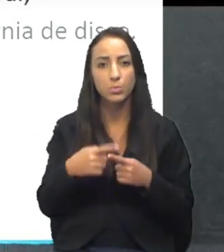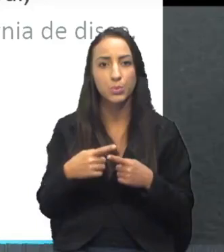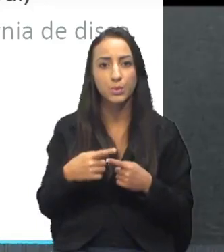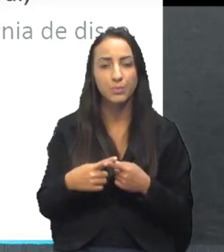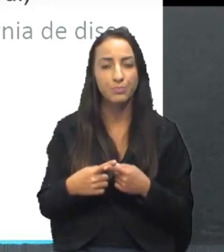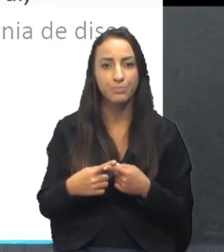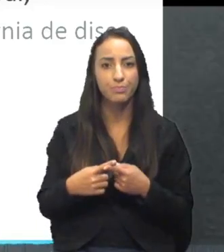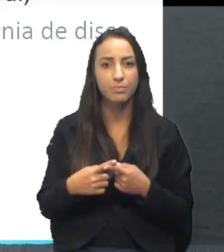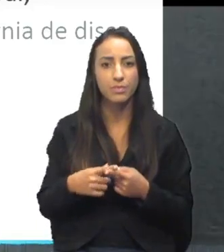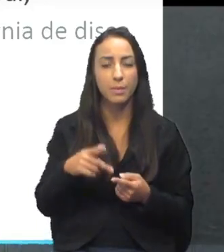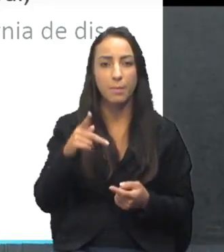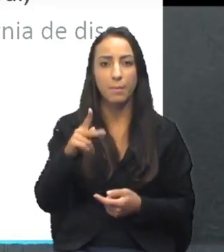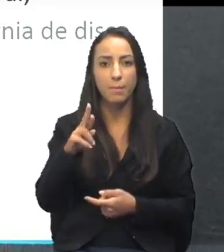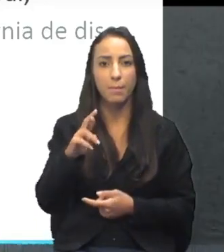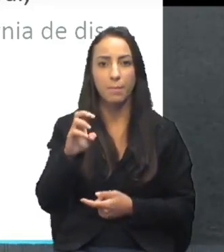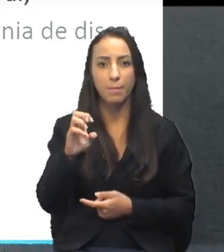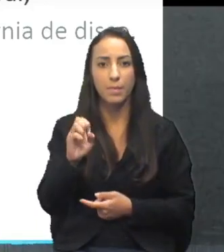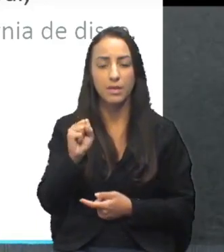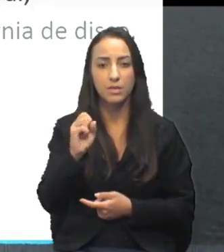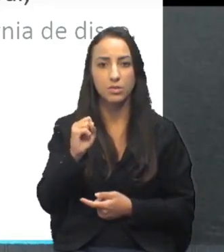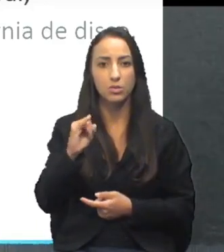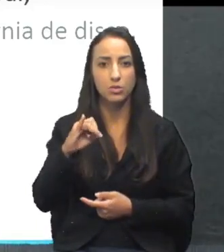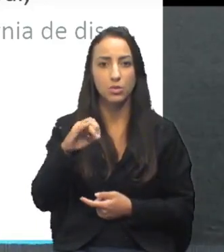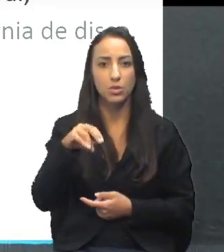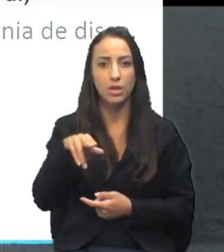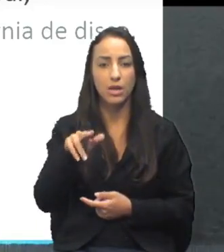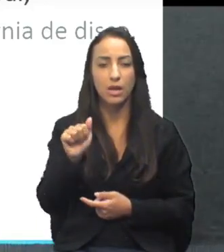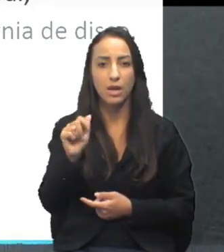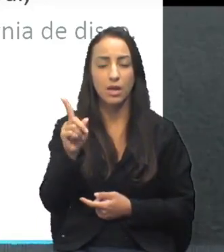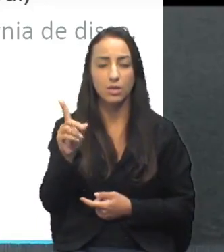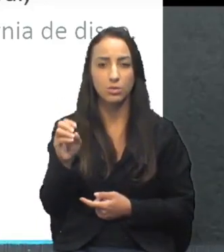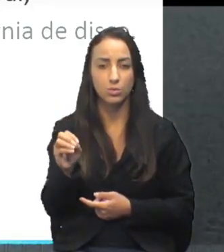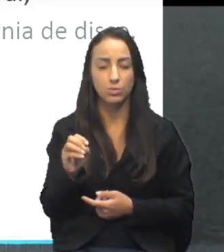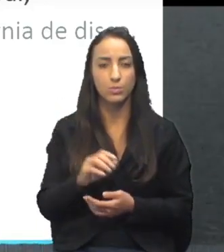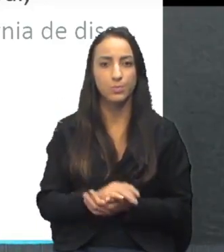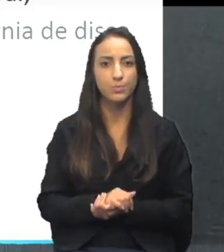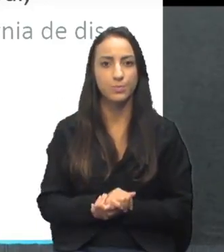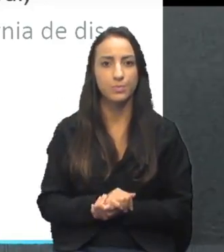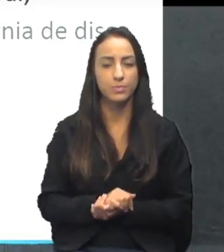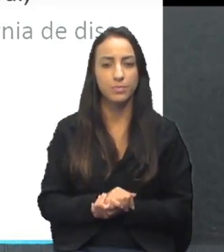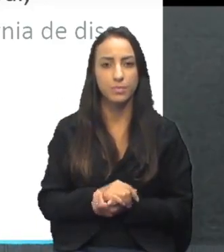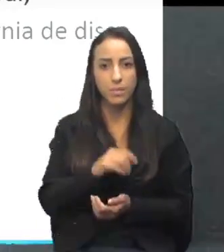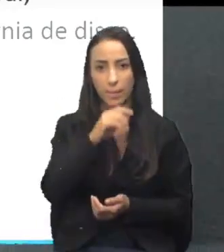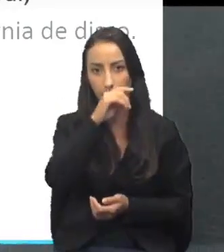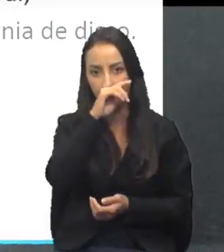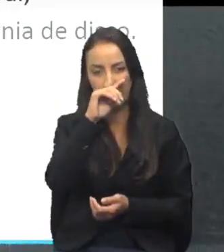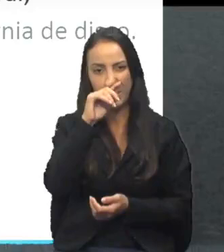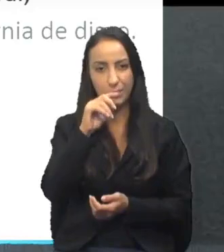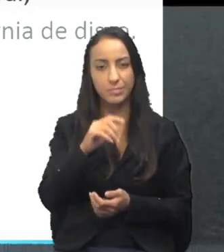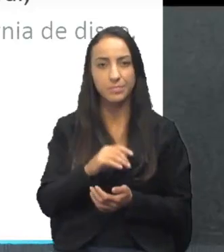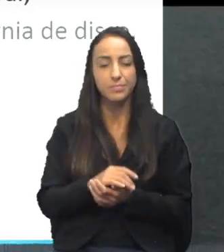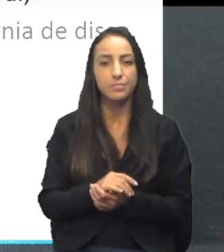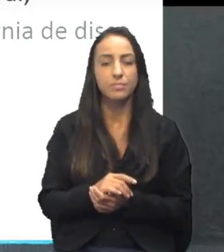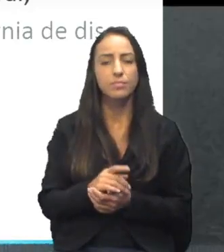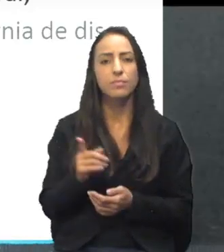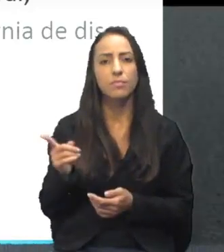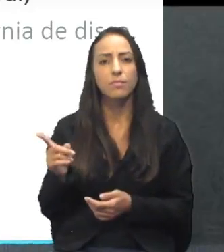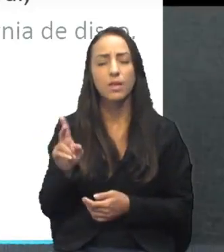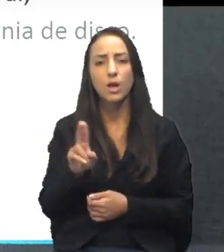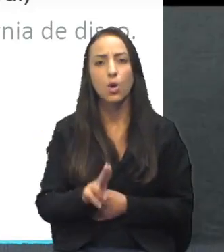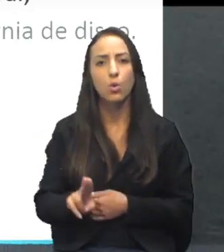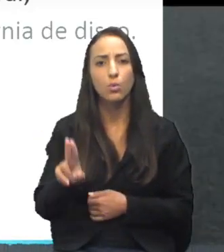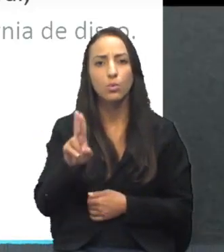está sendo pressionado, dificultando então o processo da respiração. Nós utilizamos esse tipo